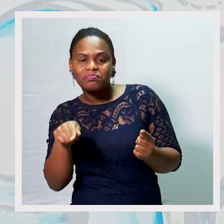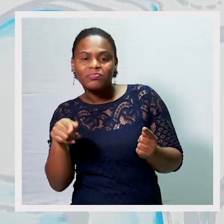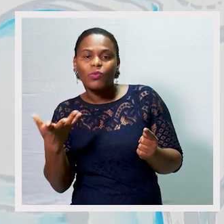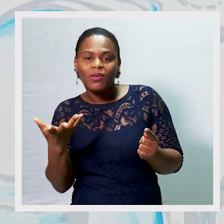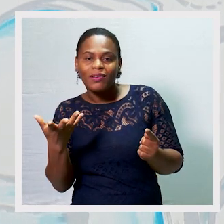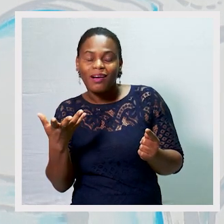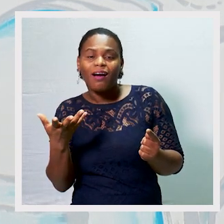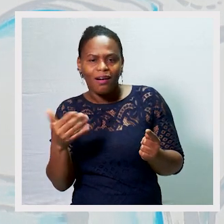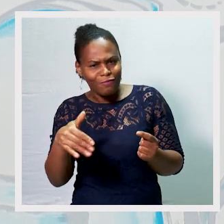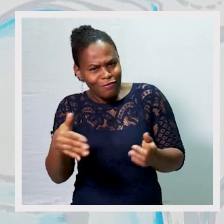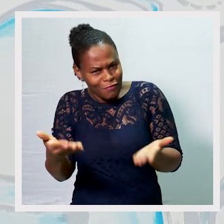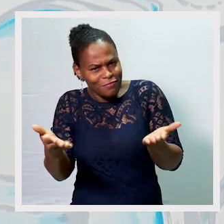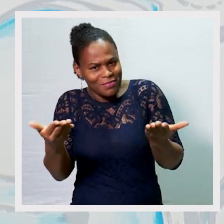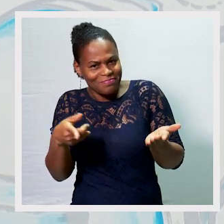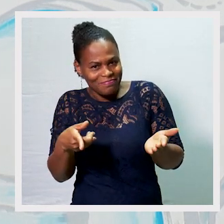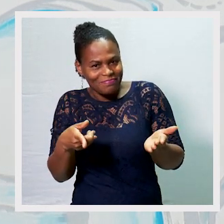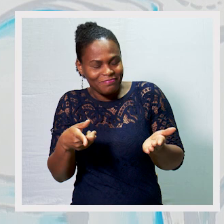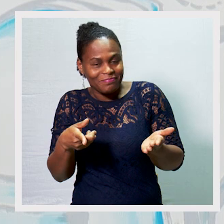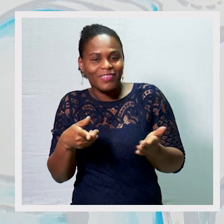no ano,